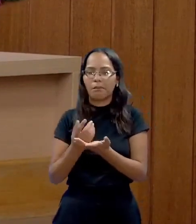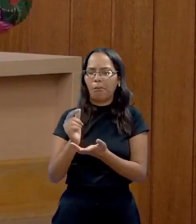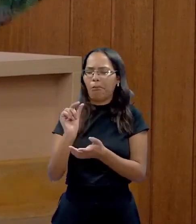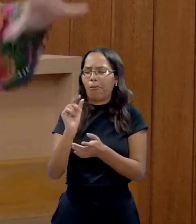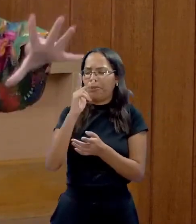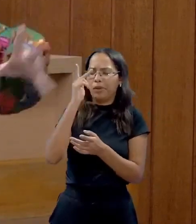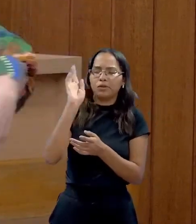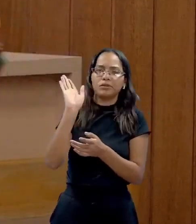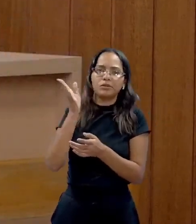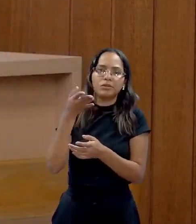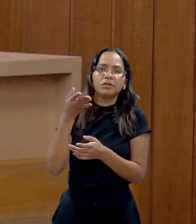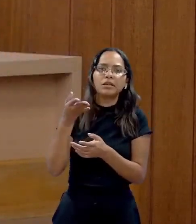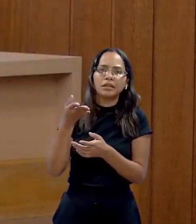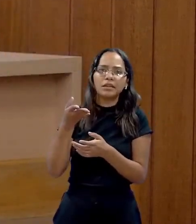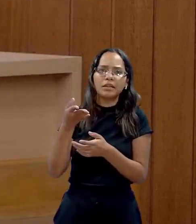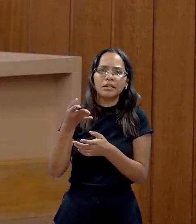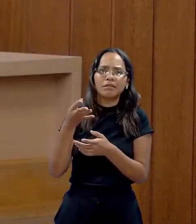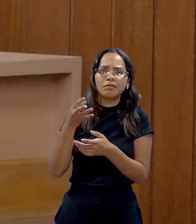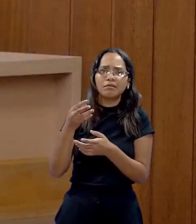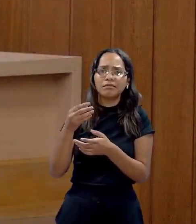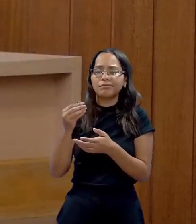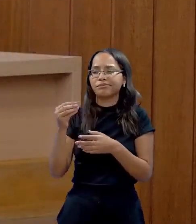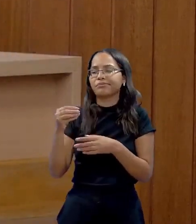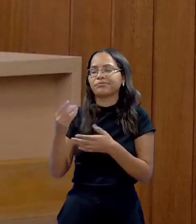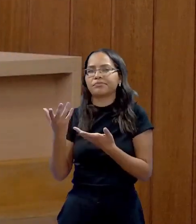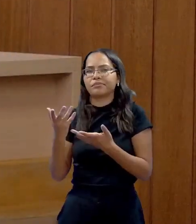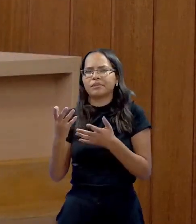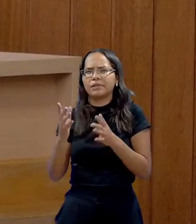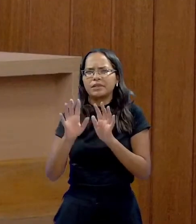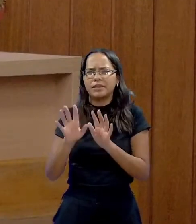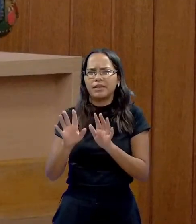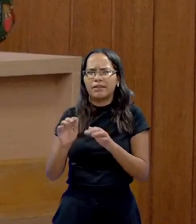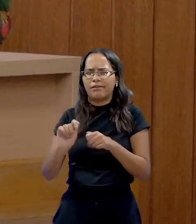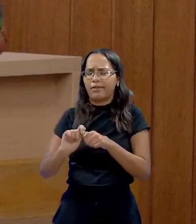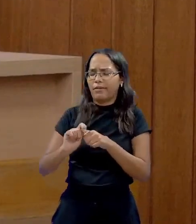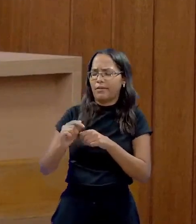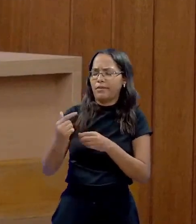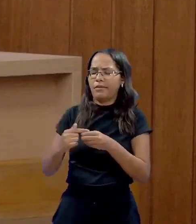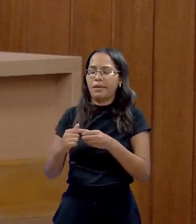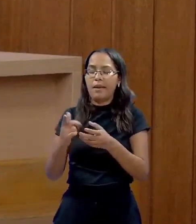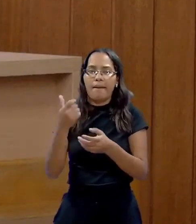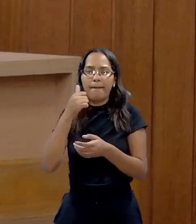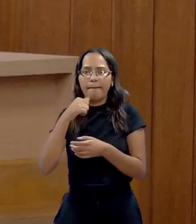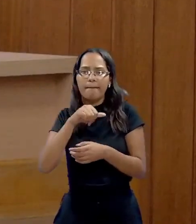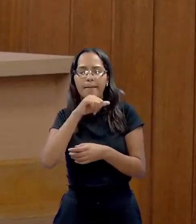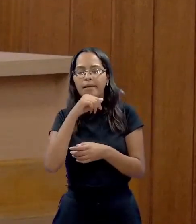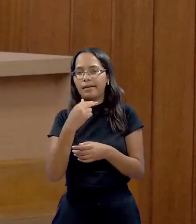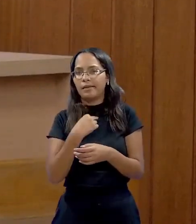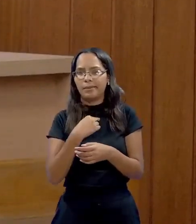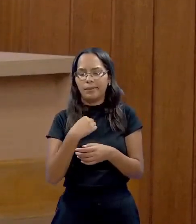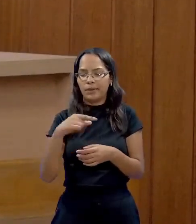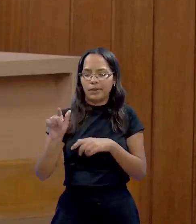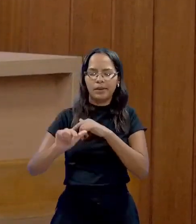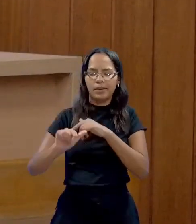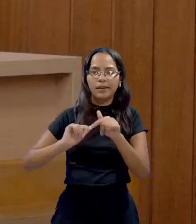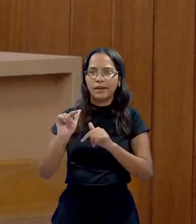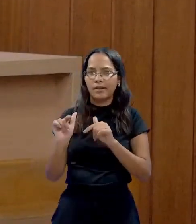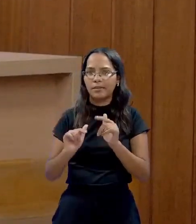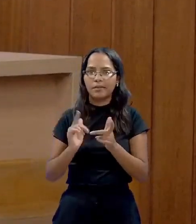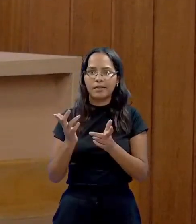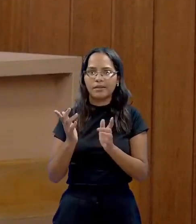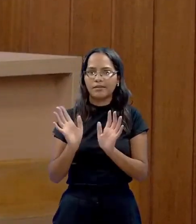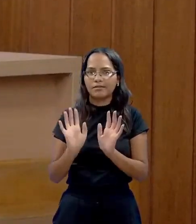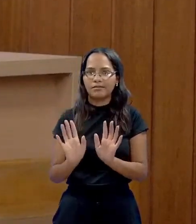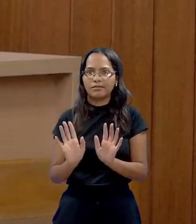sua consciência paute essa cidade enquanto as mães não podem trabalhar e sequer podem ter a segurança de